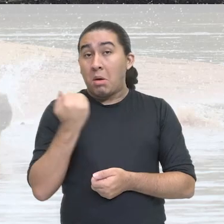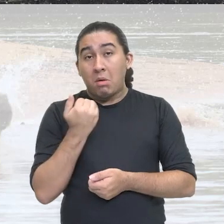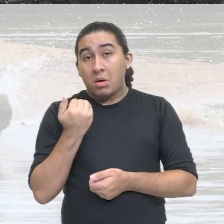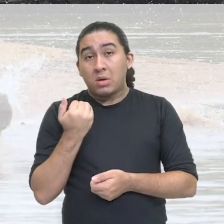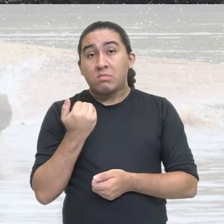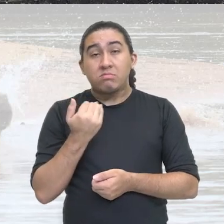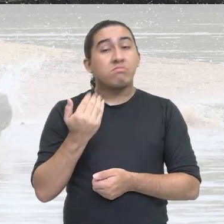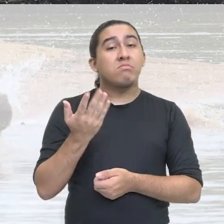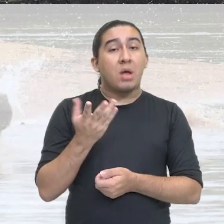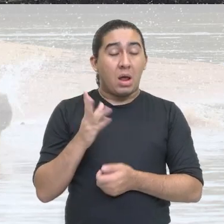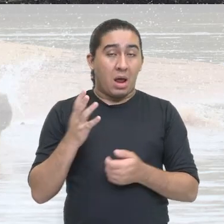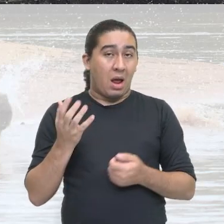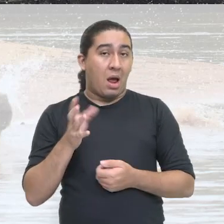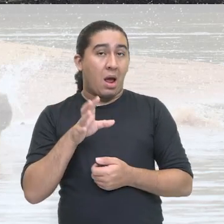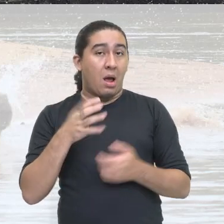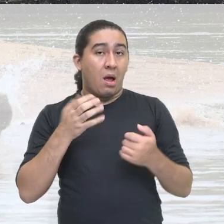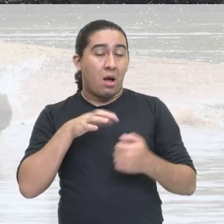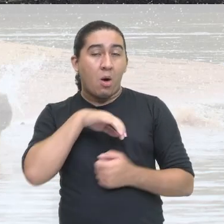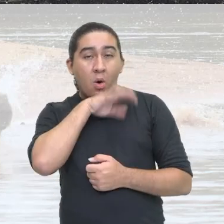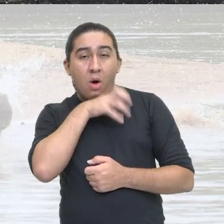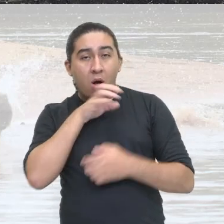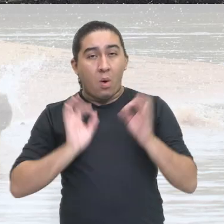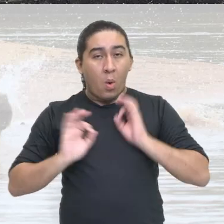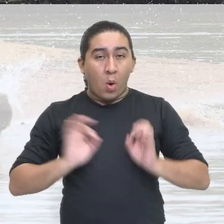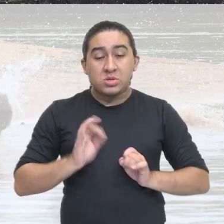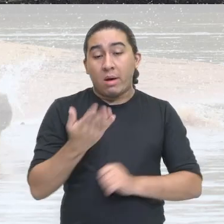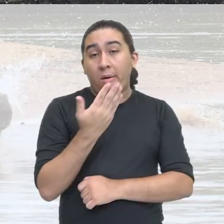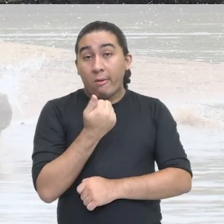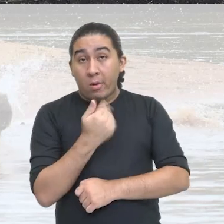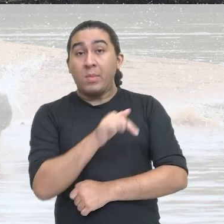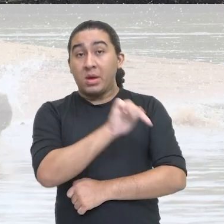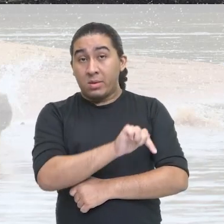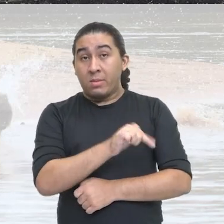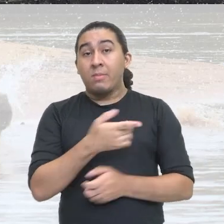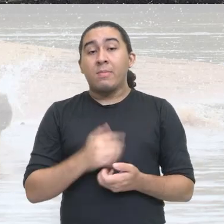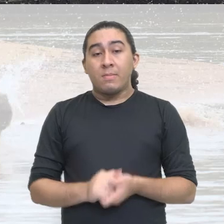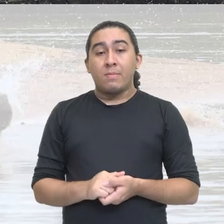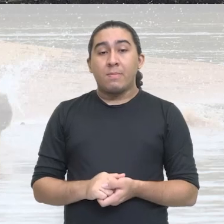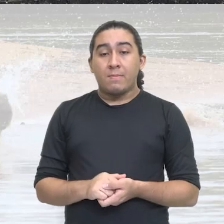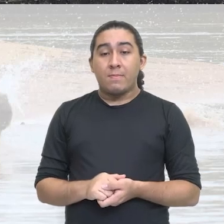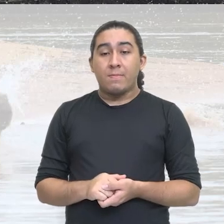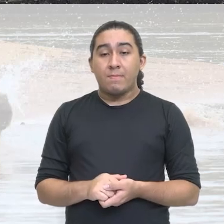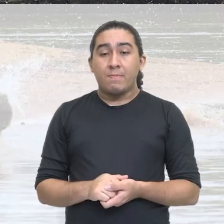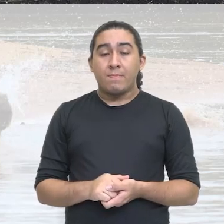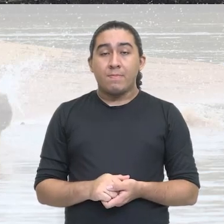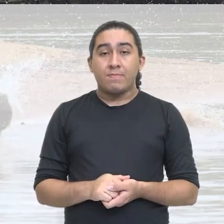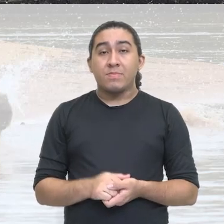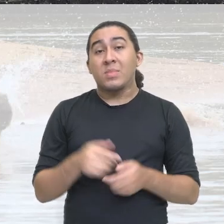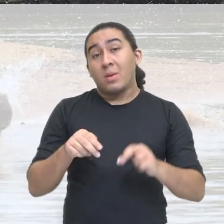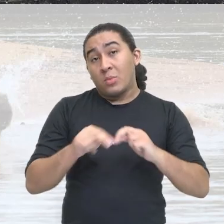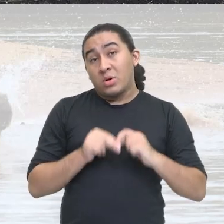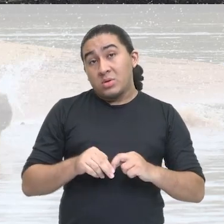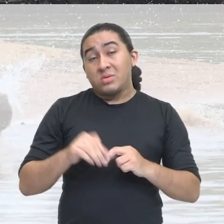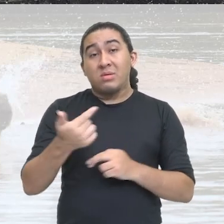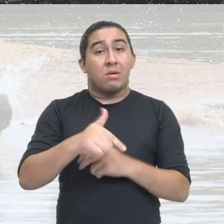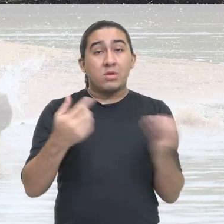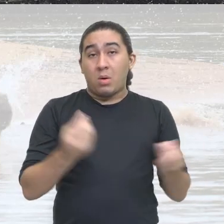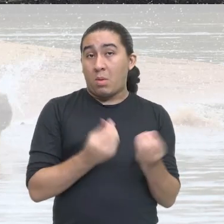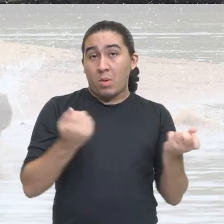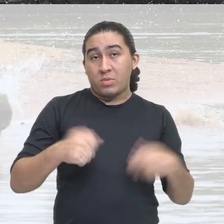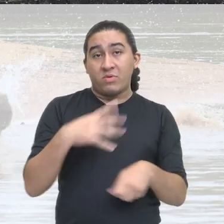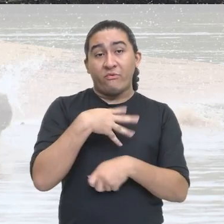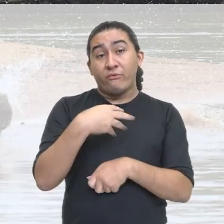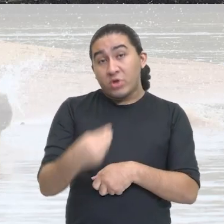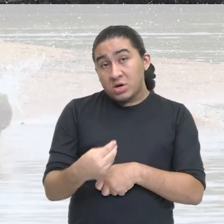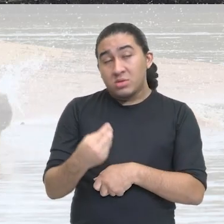alimentação ela vai ser uma presa para o Predador E aí ela não vai se reproduzir não vai chegar só a fase